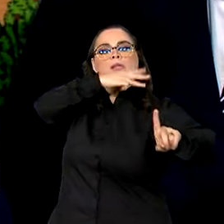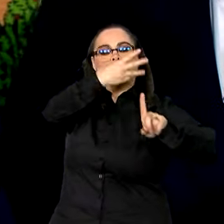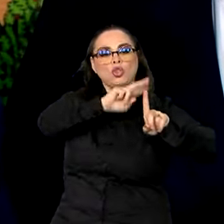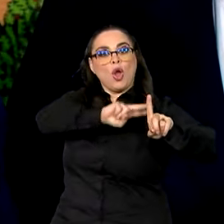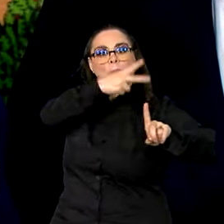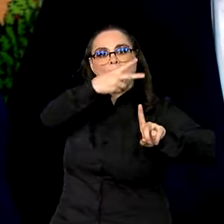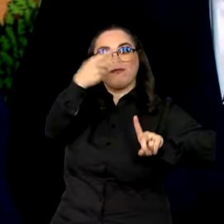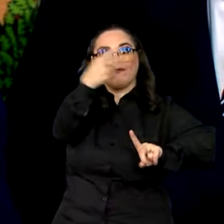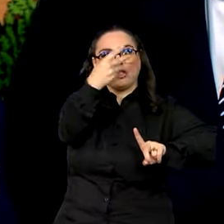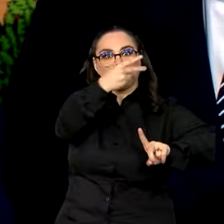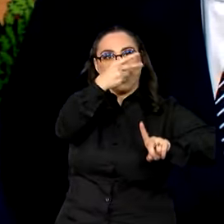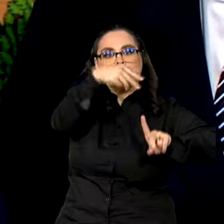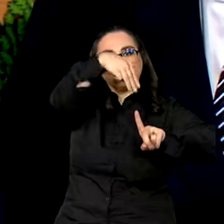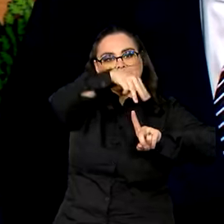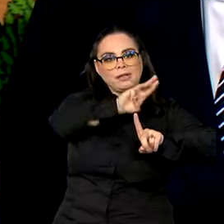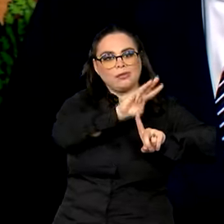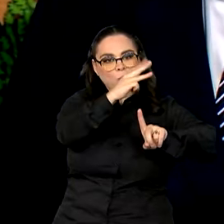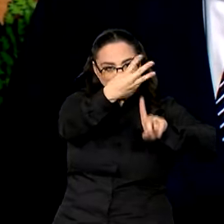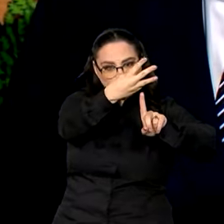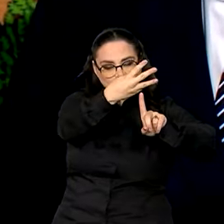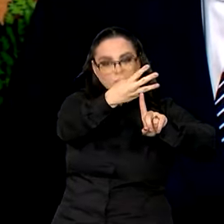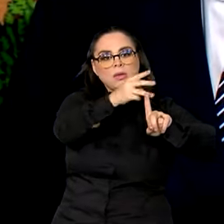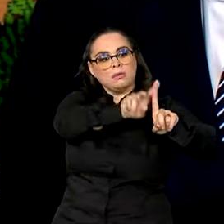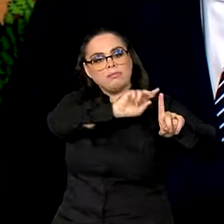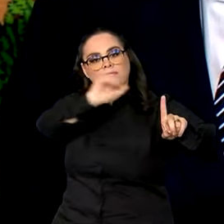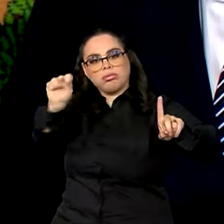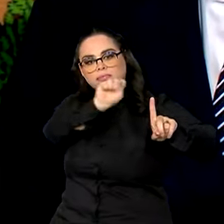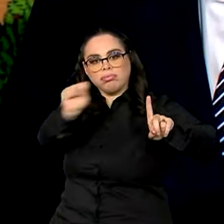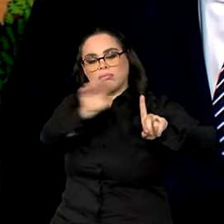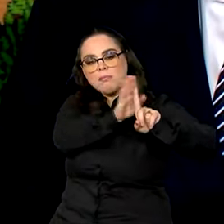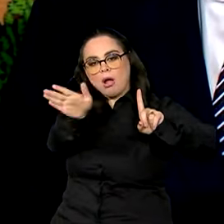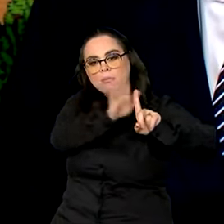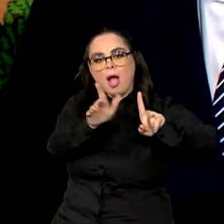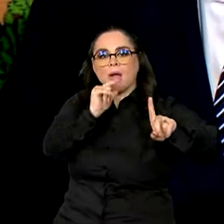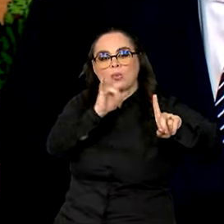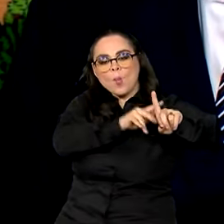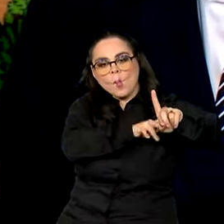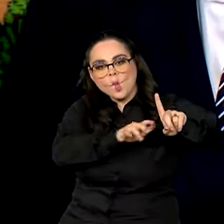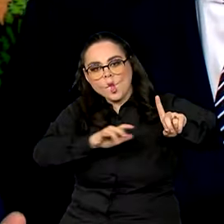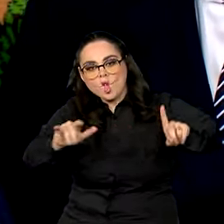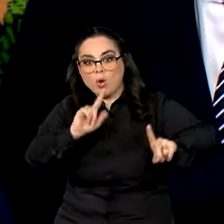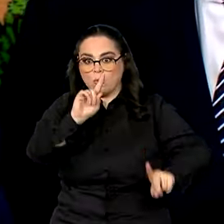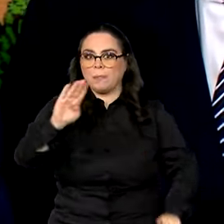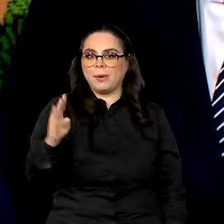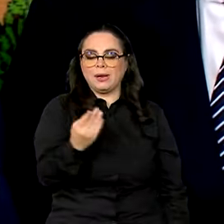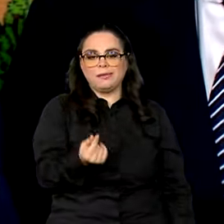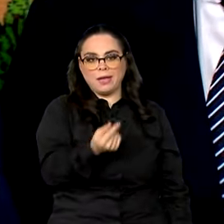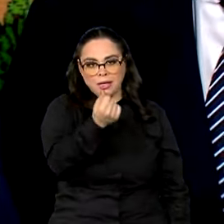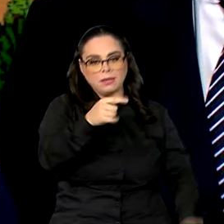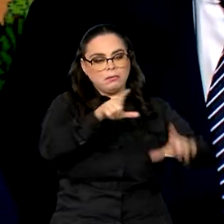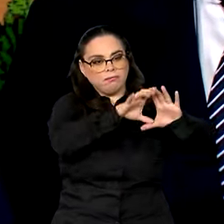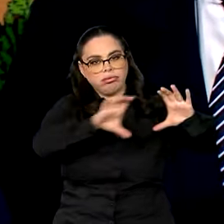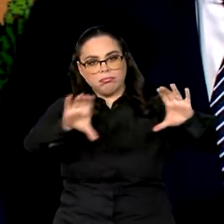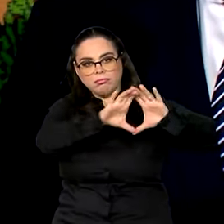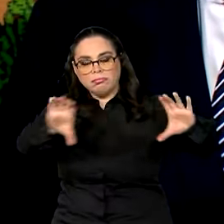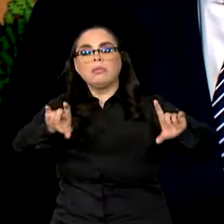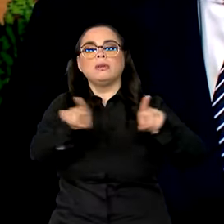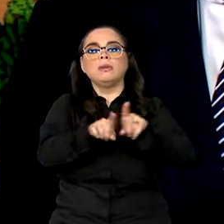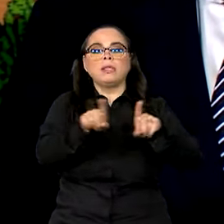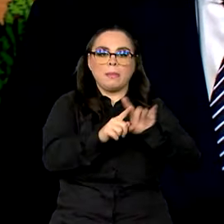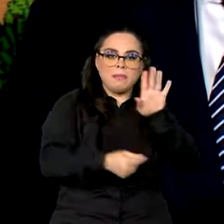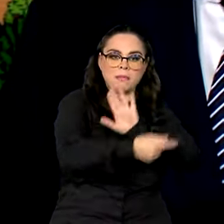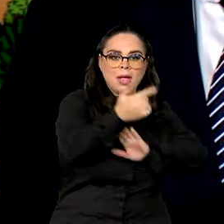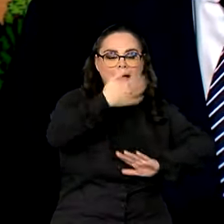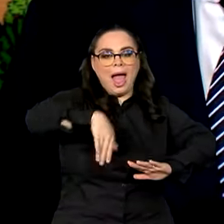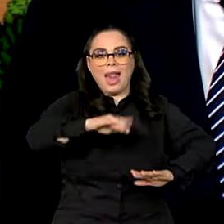para 22 metros cúbicos por segundo, um investimento de mais de 1 bilhão de reais, e ao mesmo tempo o financiamento para a nossa companhia de